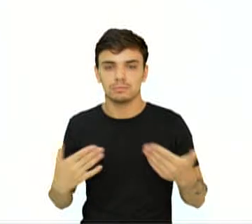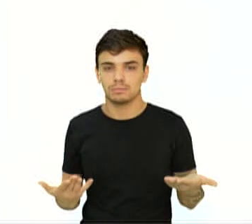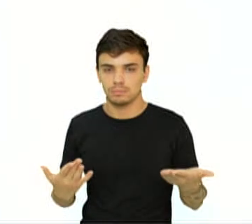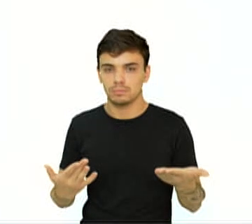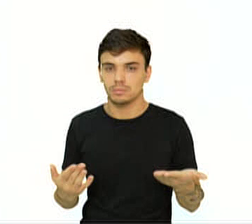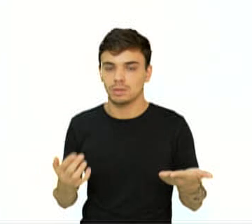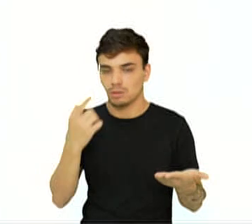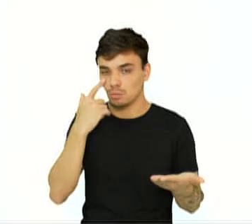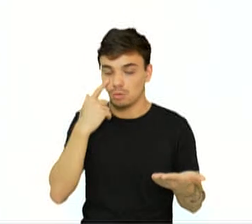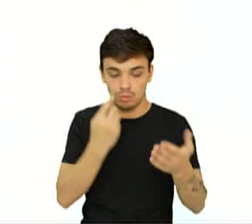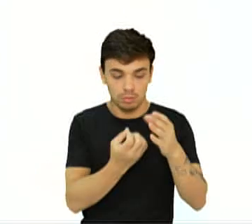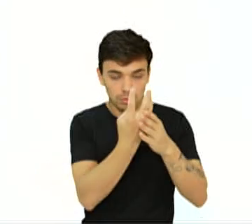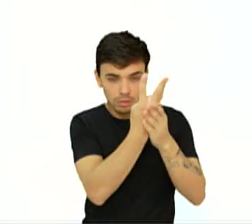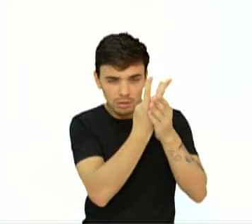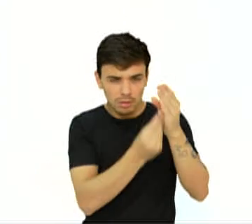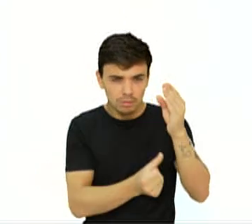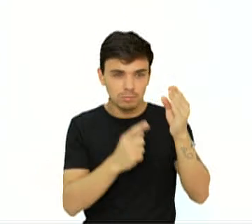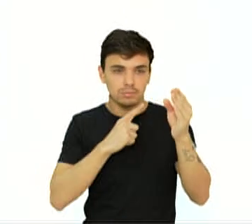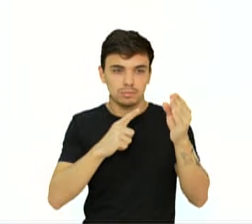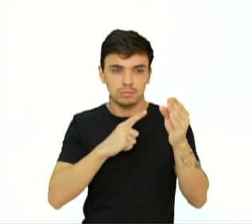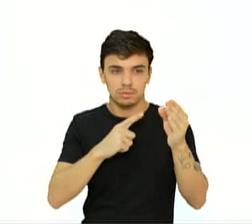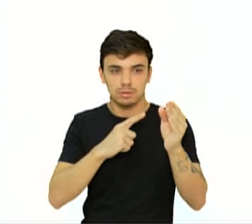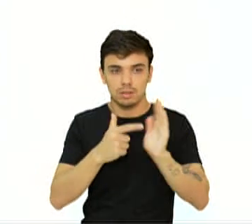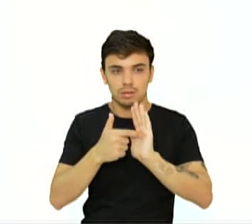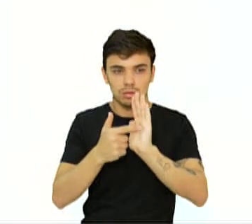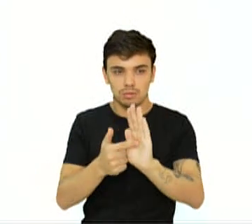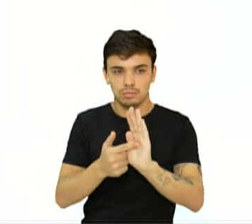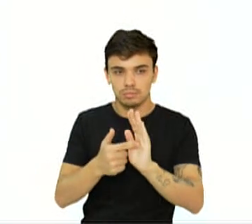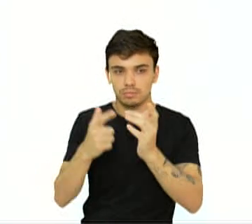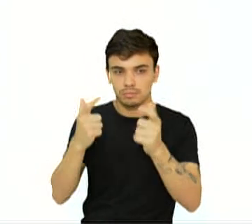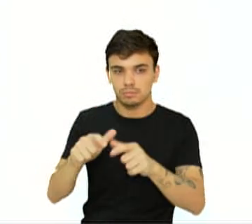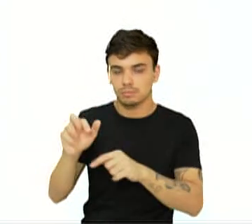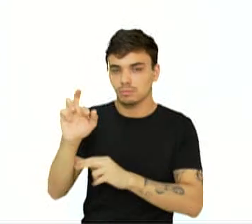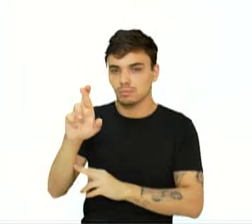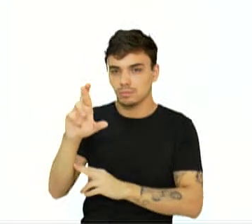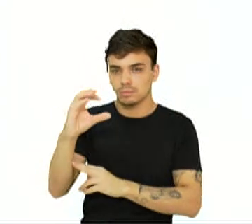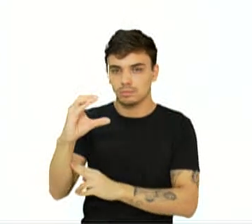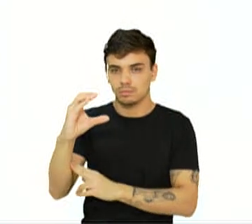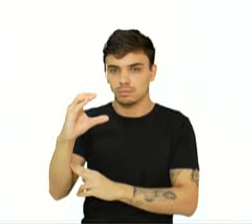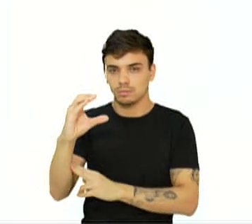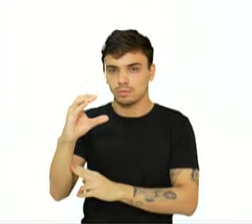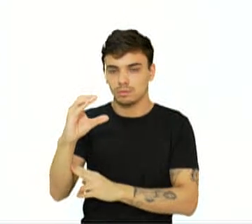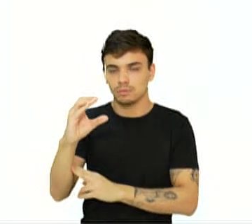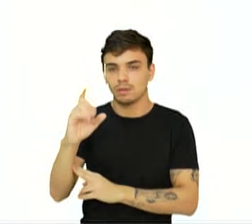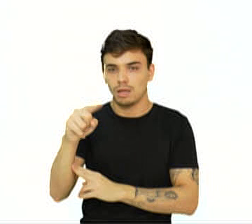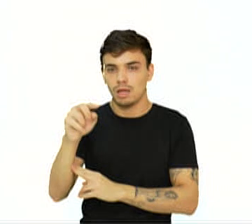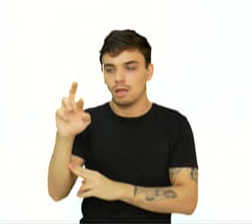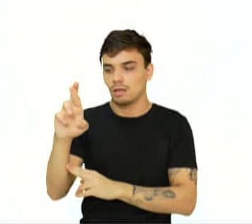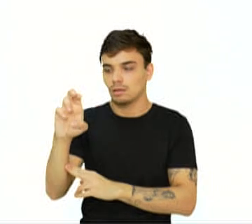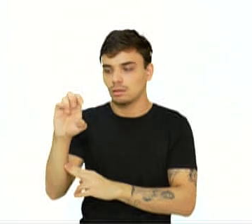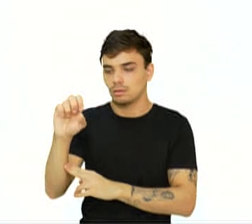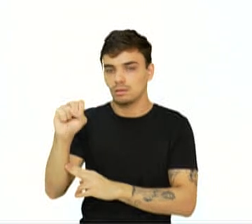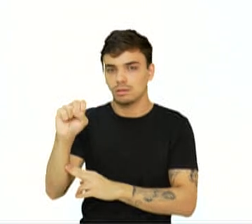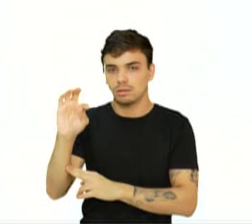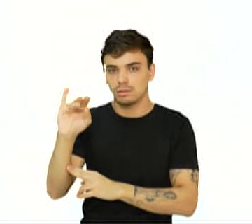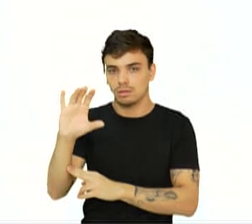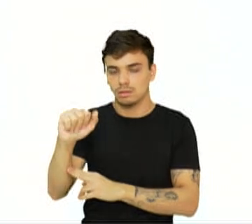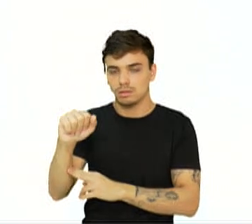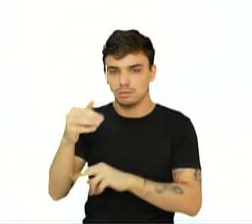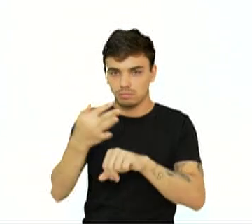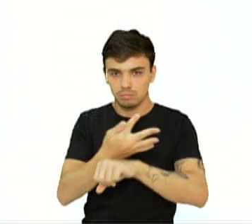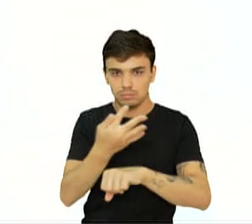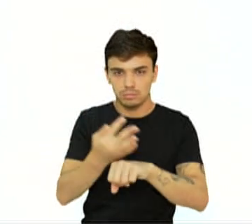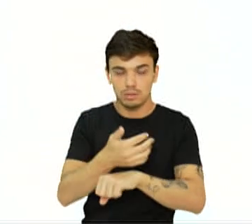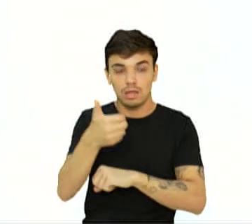filtro é montado com um circuito simples RC em série, onde R, na verdade, é a resistência equivalente do telefone, que é de